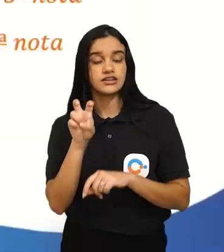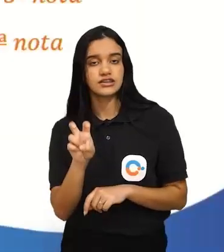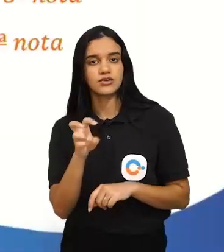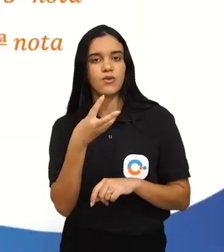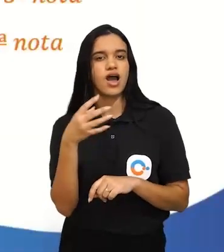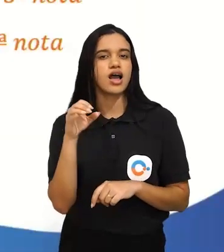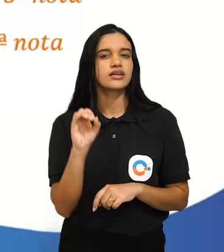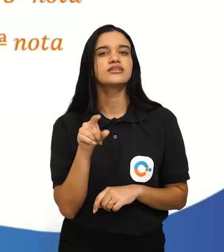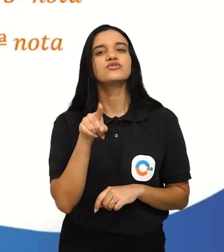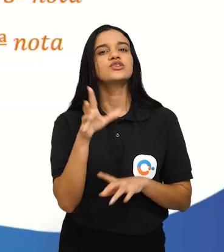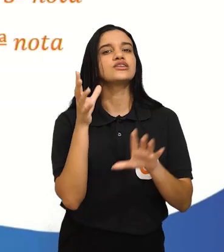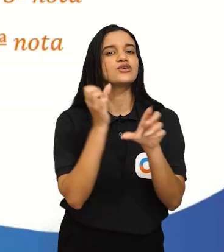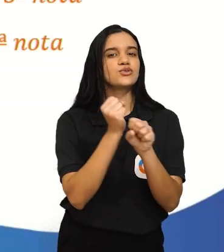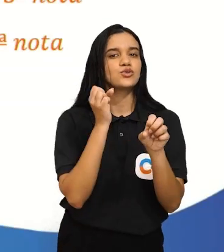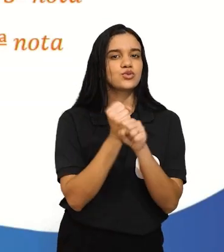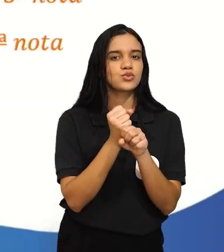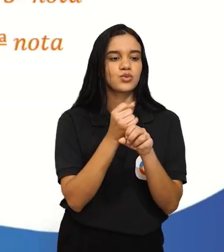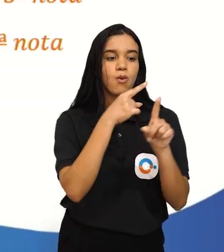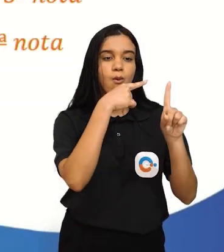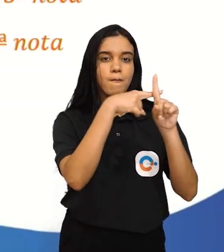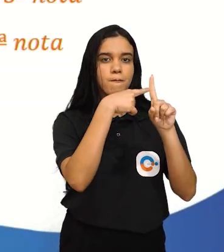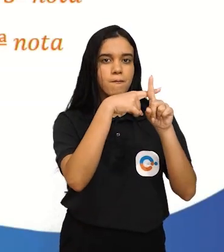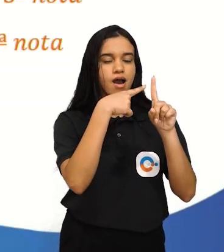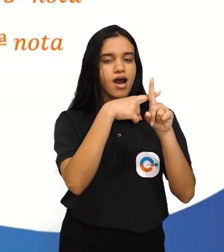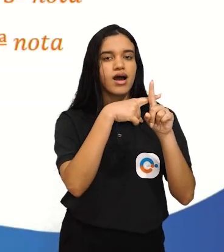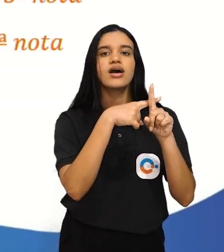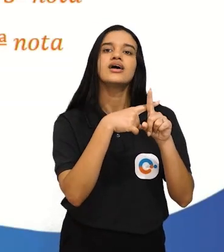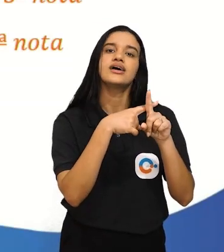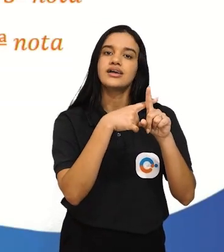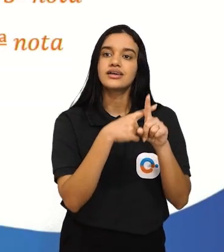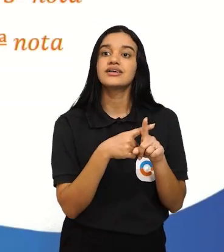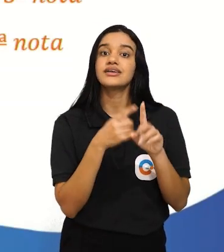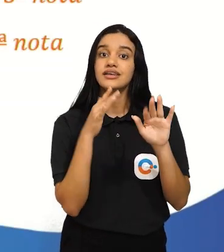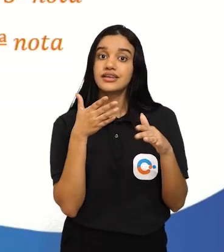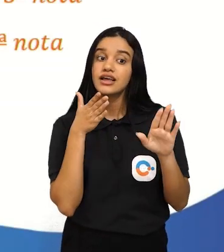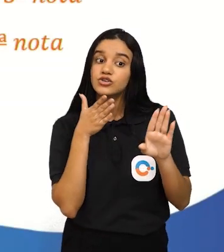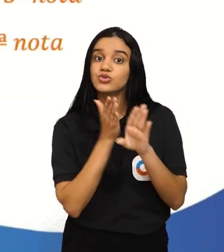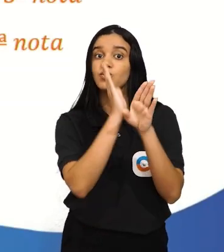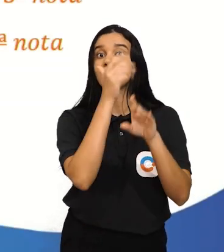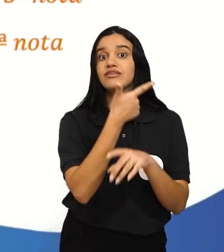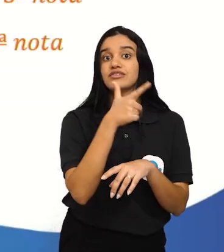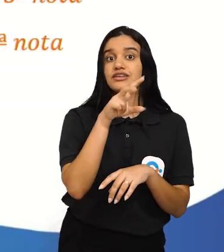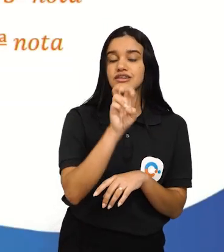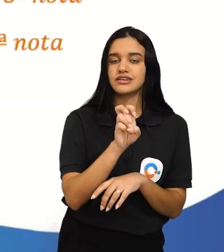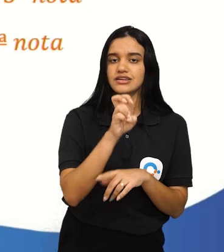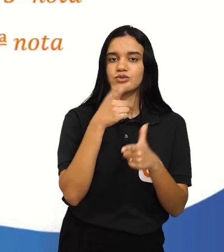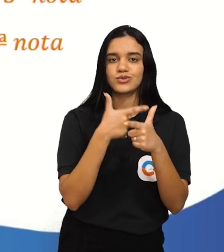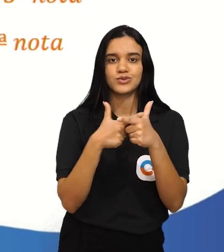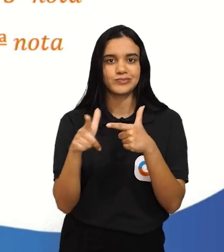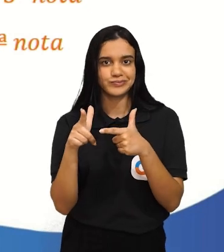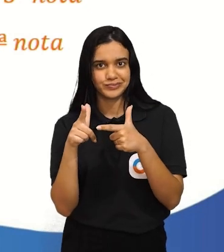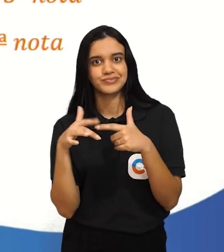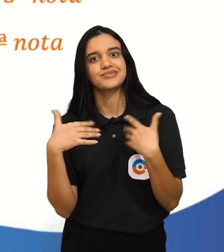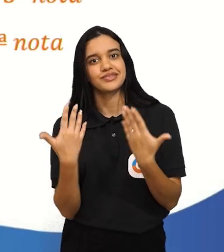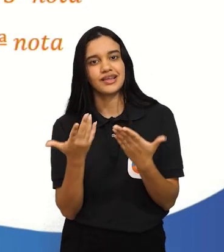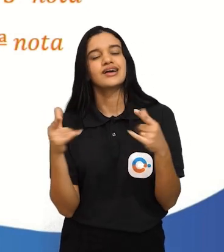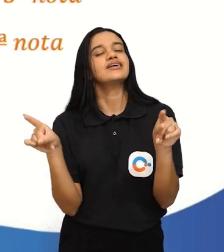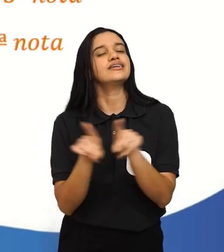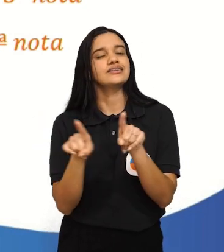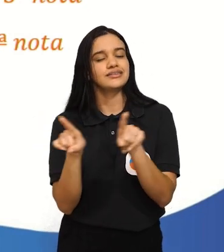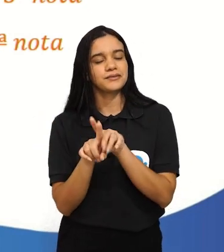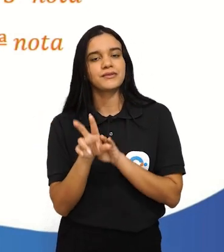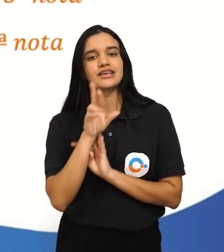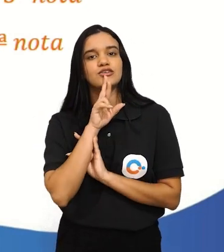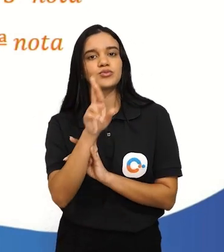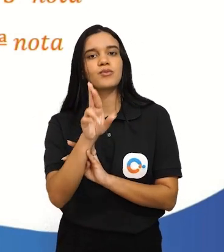30 quando você somasse os valores iria encontrar o 25 e era só fazer a subtração ia dar